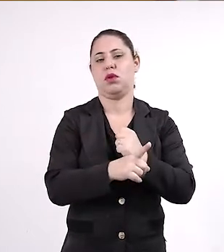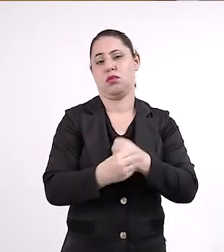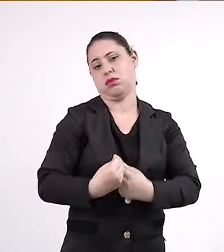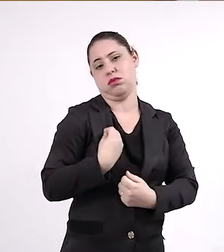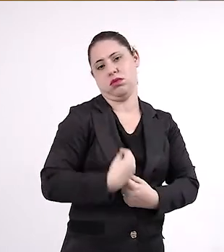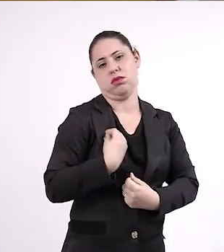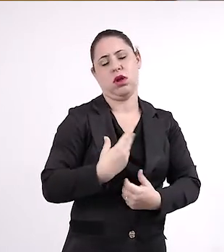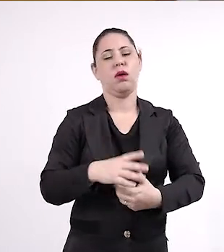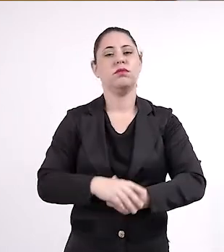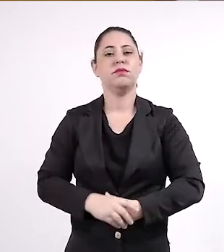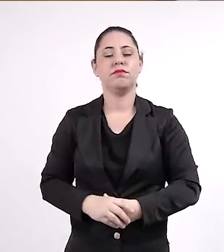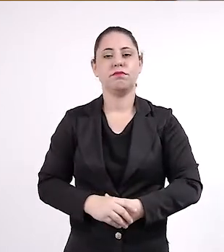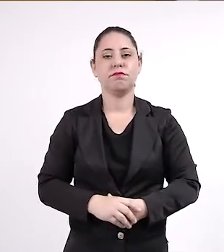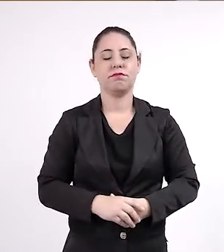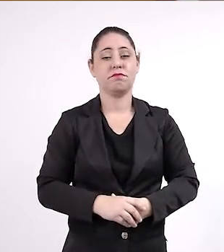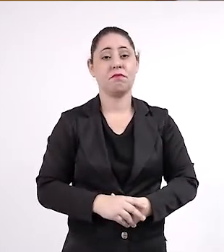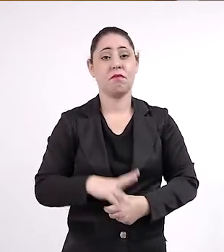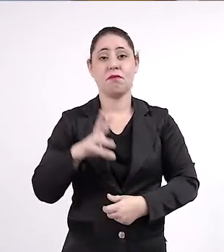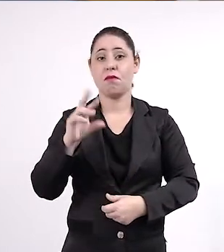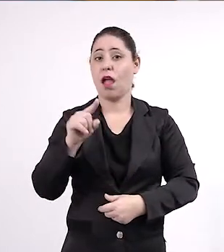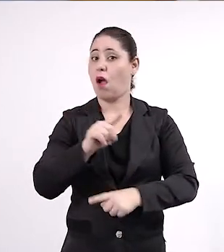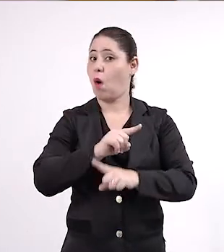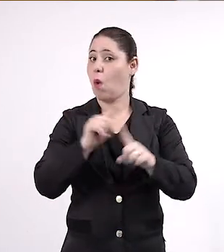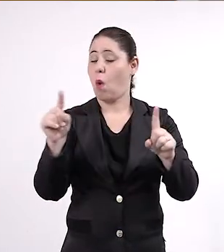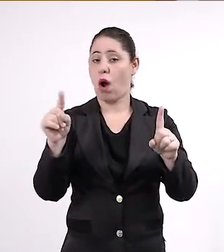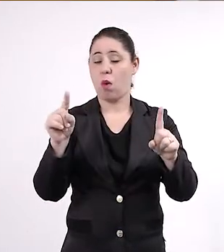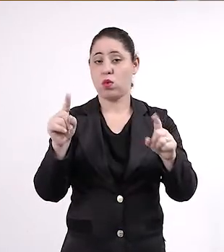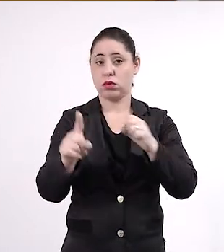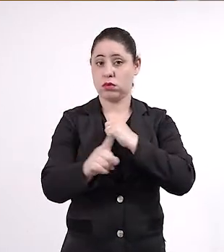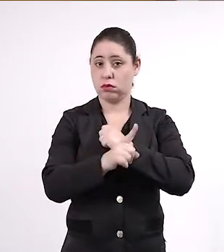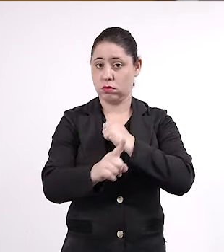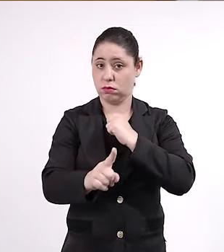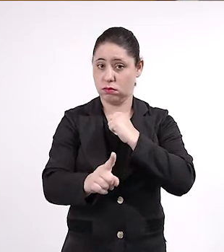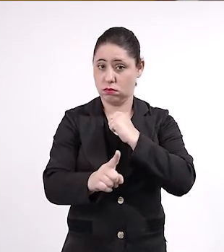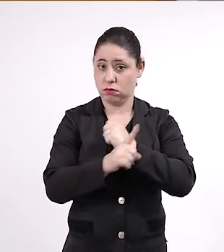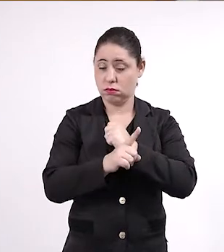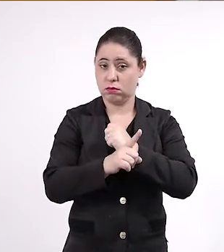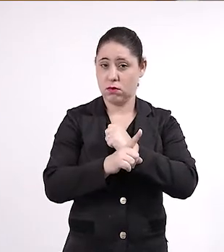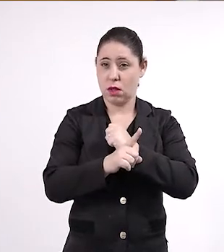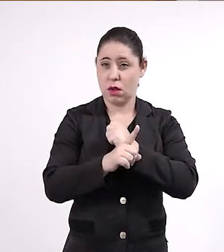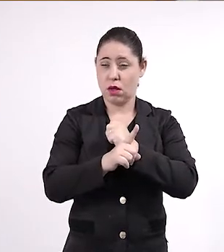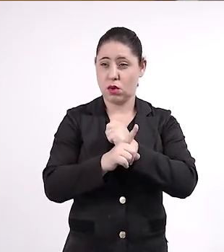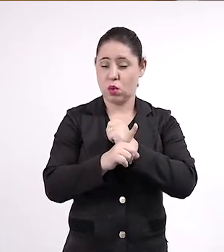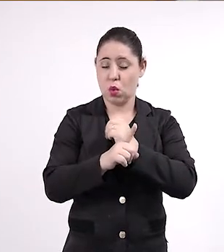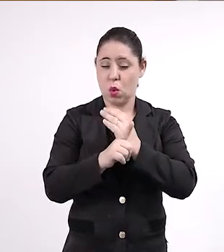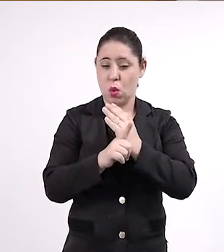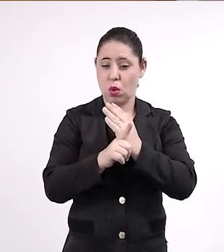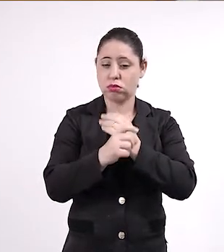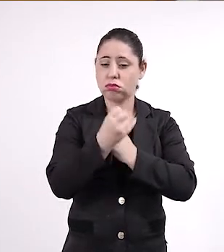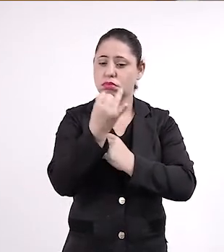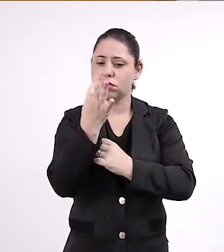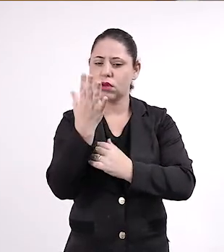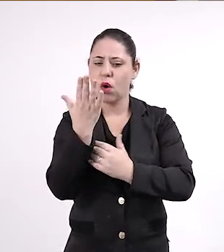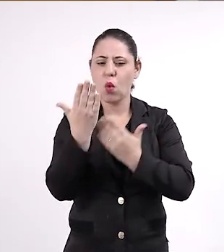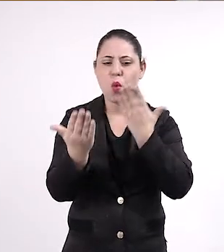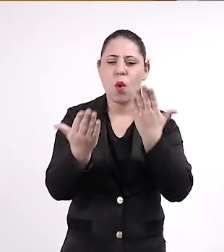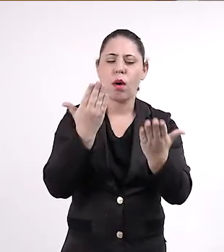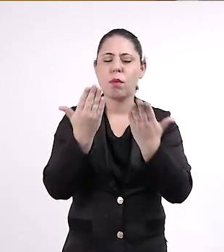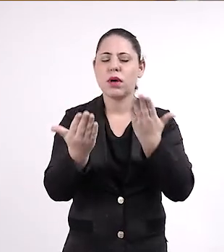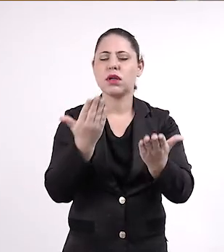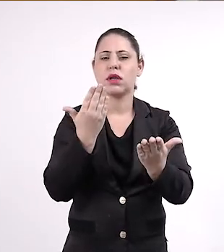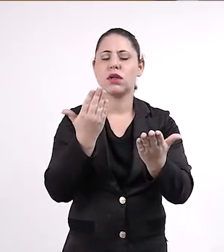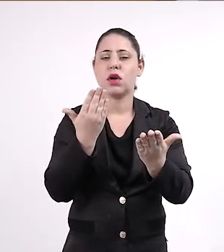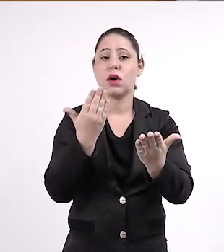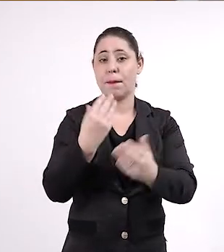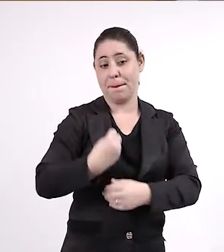era realizado. Paulo, não é o mesmo atendimento, a mesma média que nós tínhamos quando o